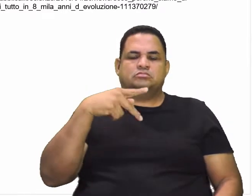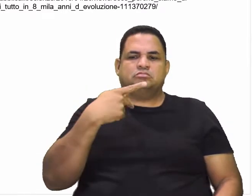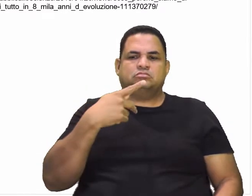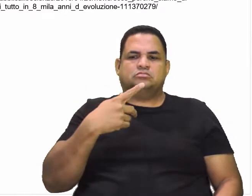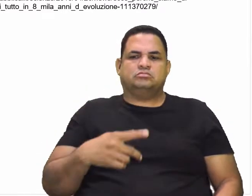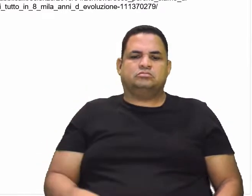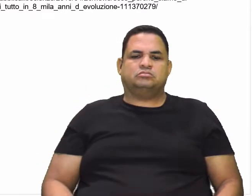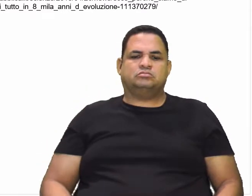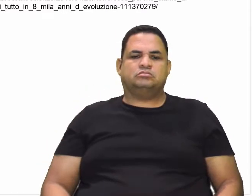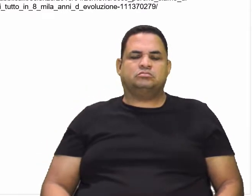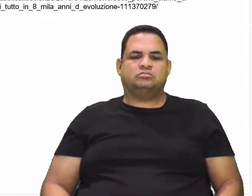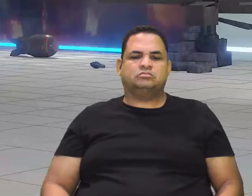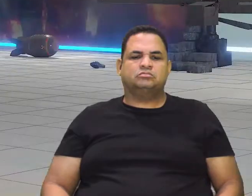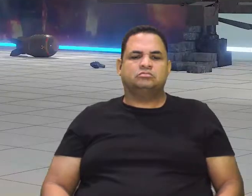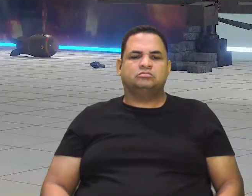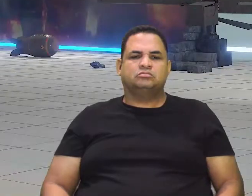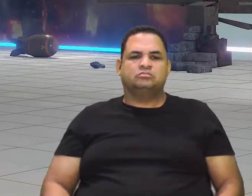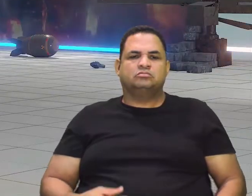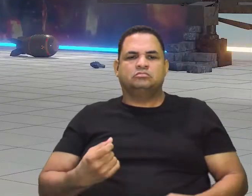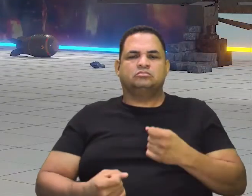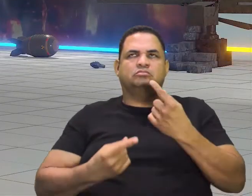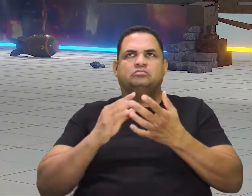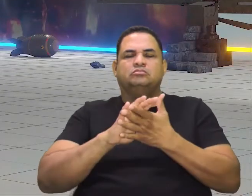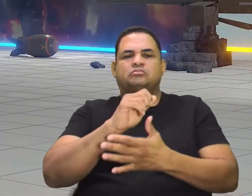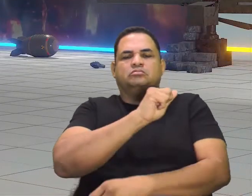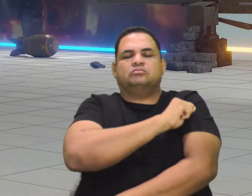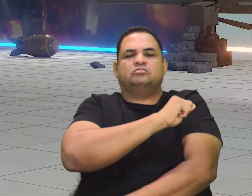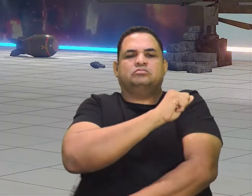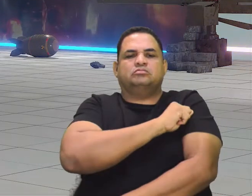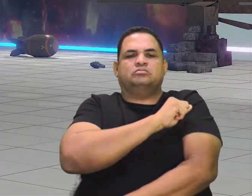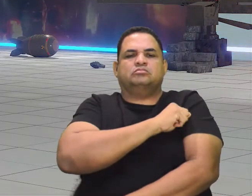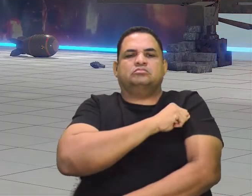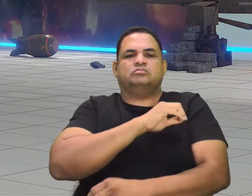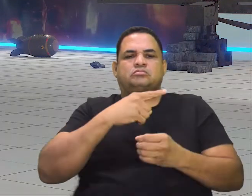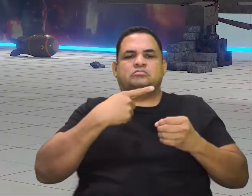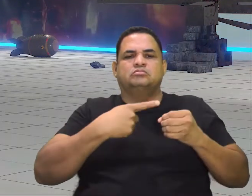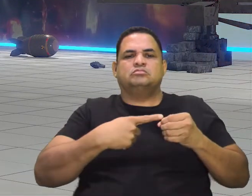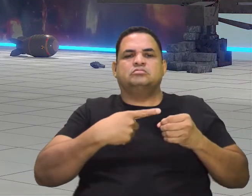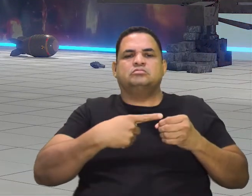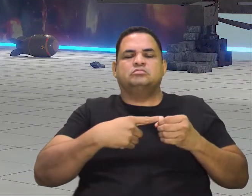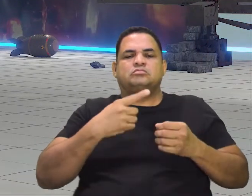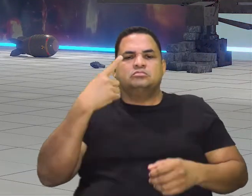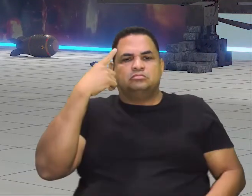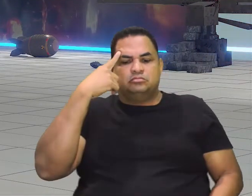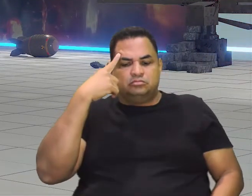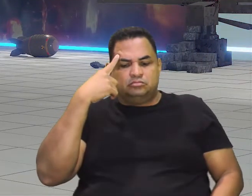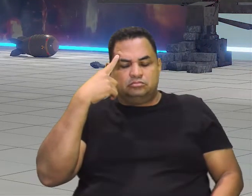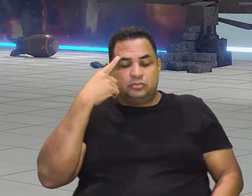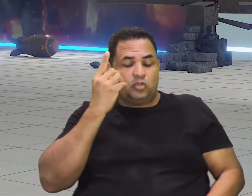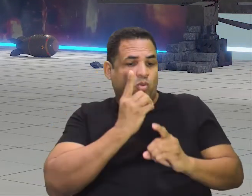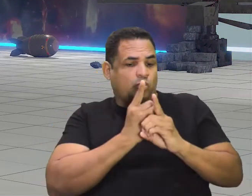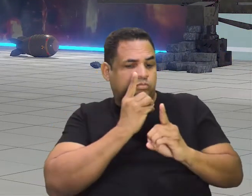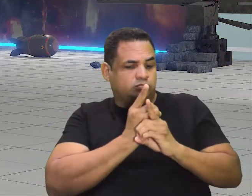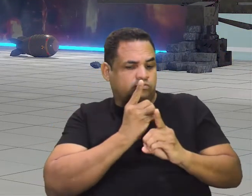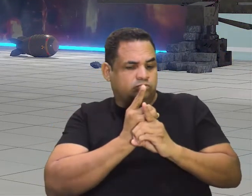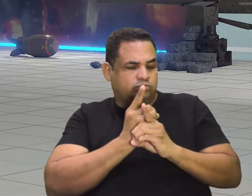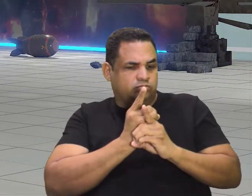vocês que alguns alunos aí do interior acham peças